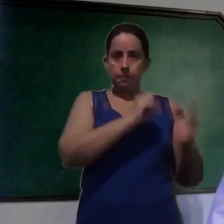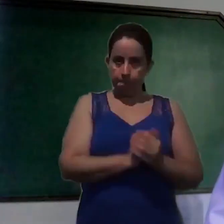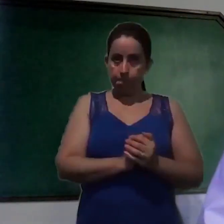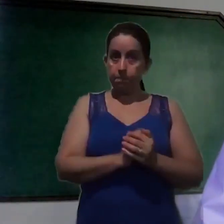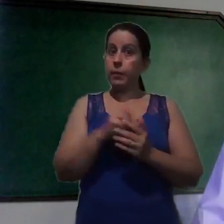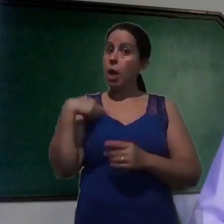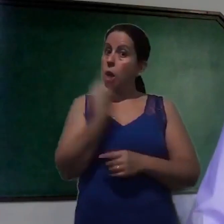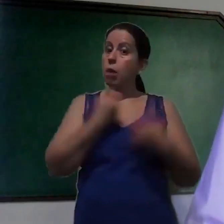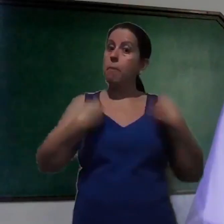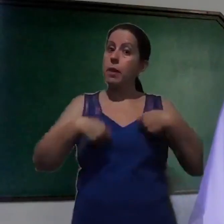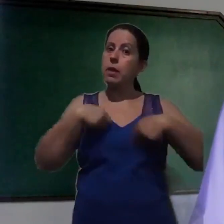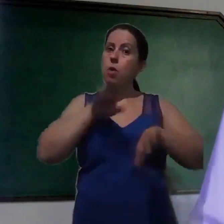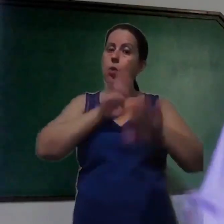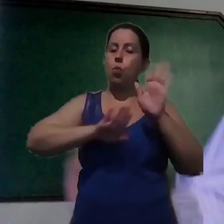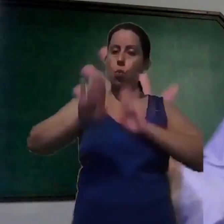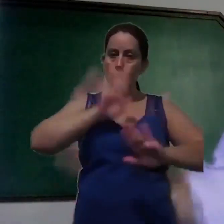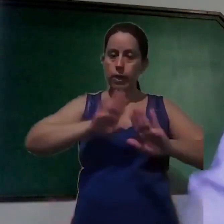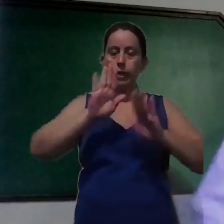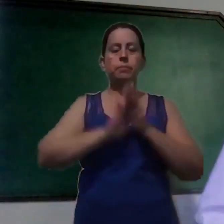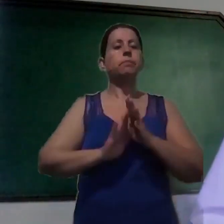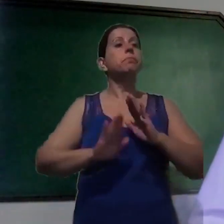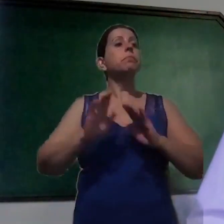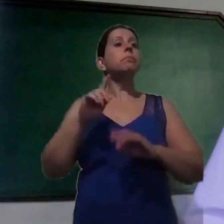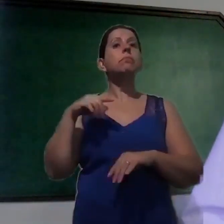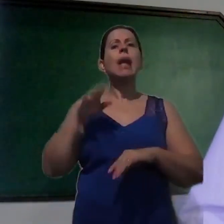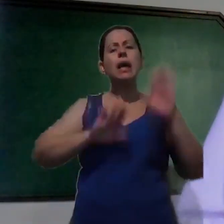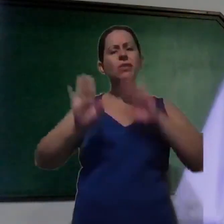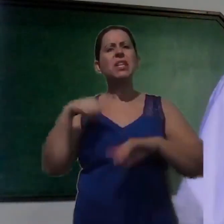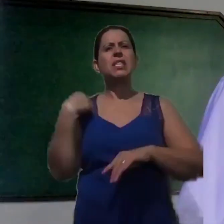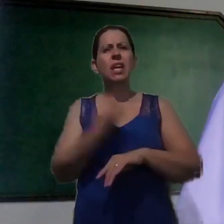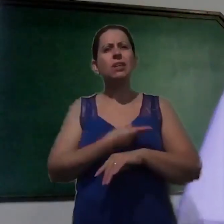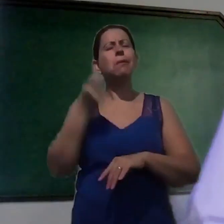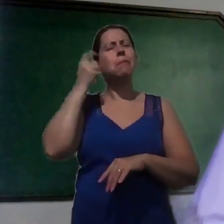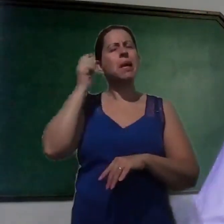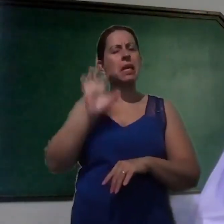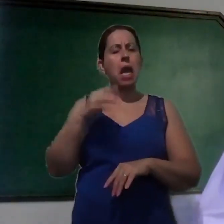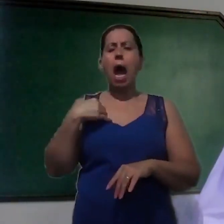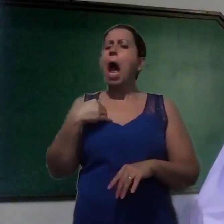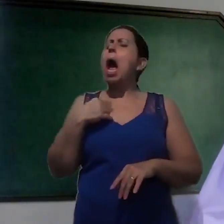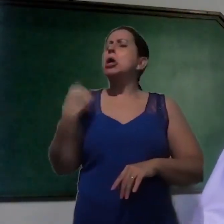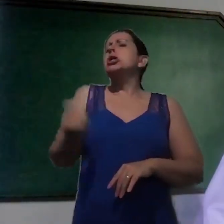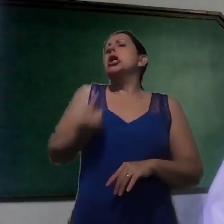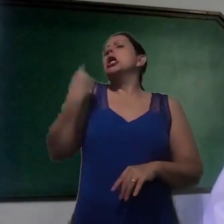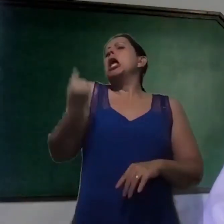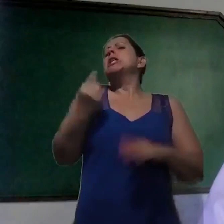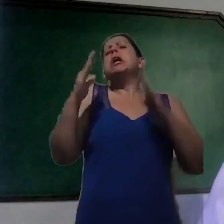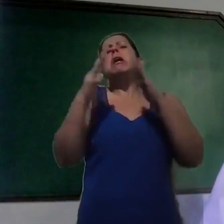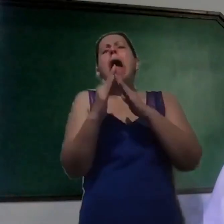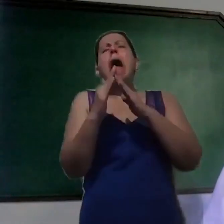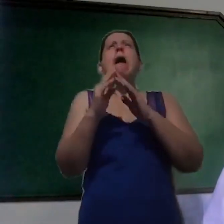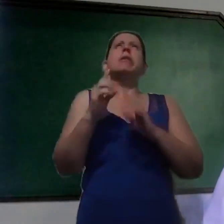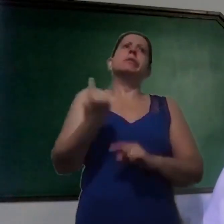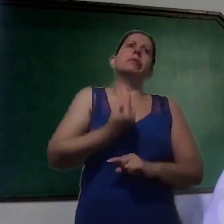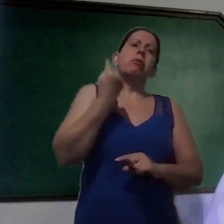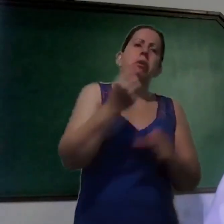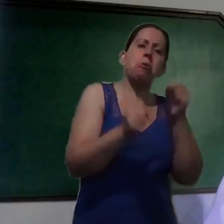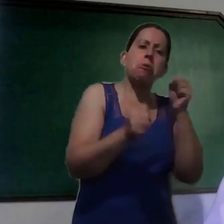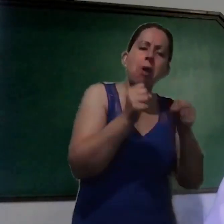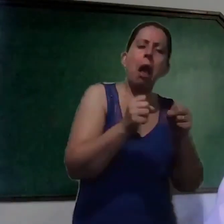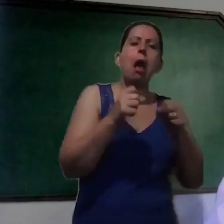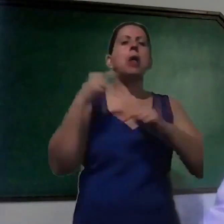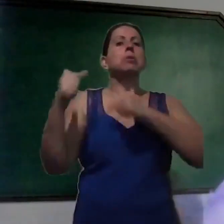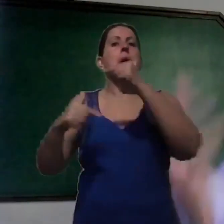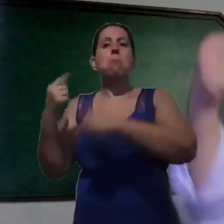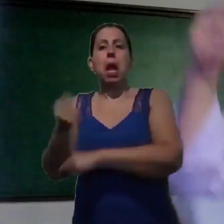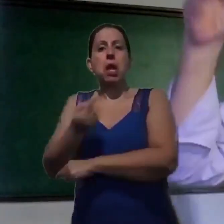assim, eu estou sozinho em casa, ou estou sozinho no carro, estou sozinho no trabalho, estou sozinho na